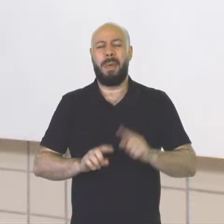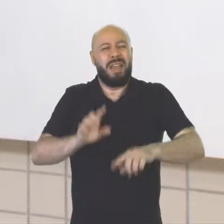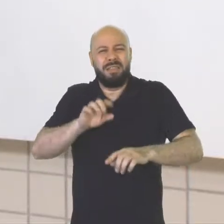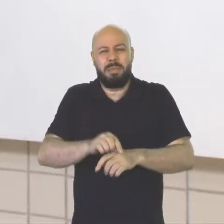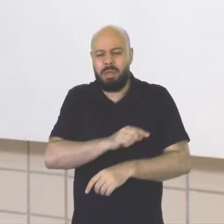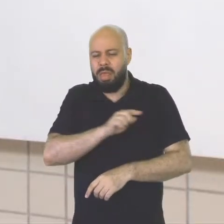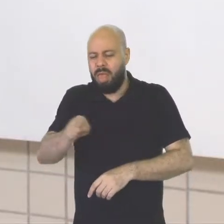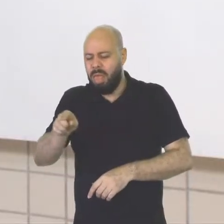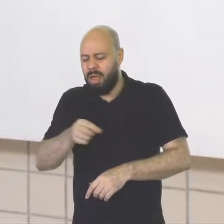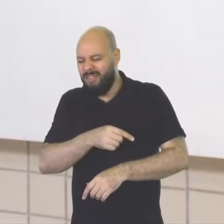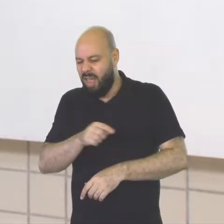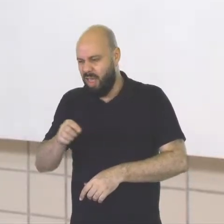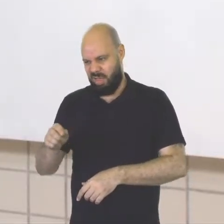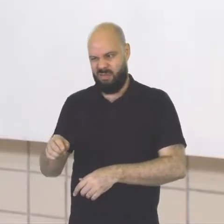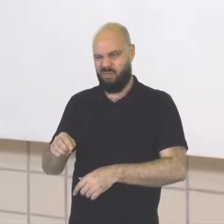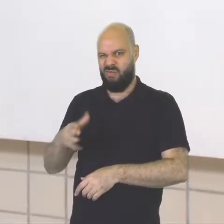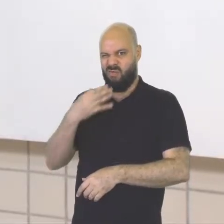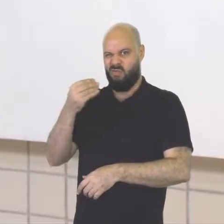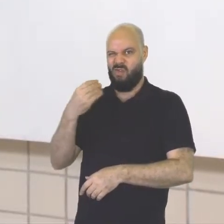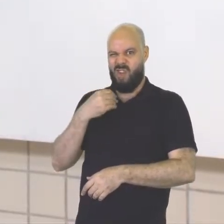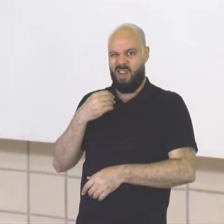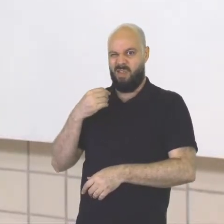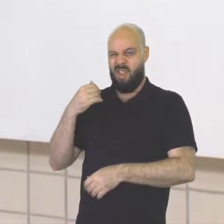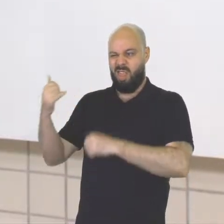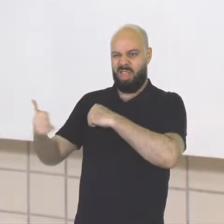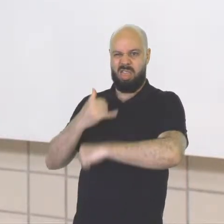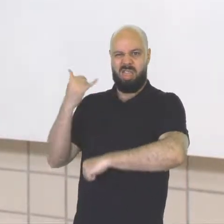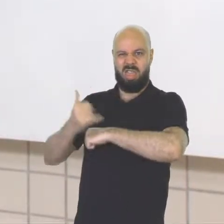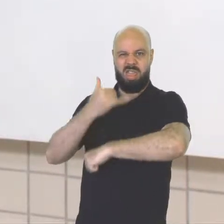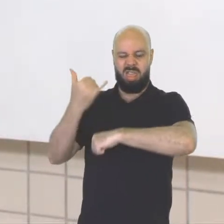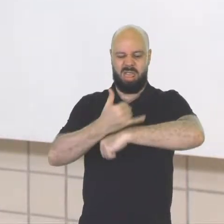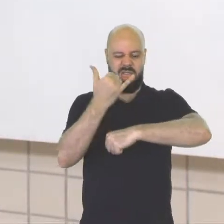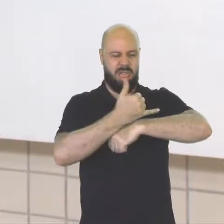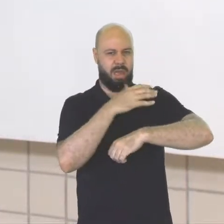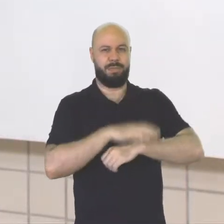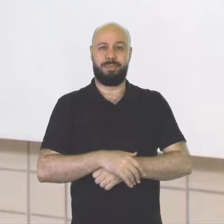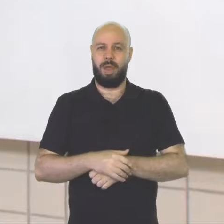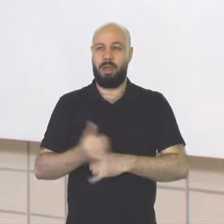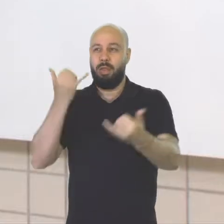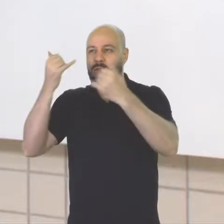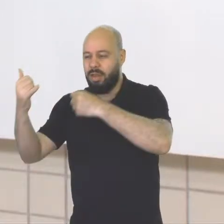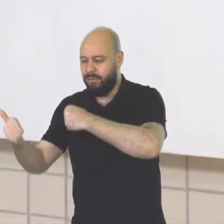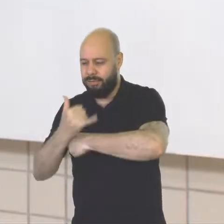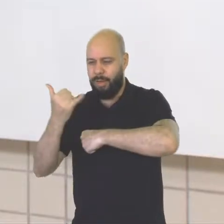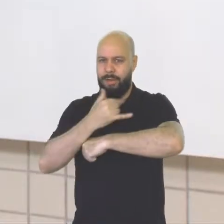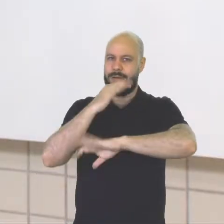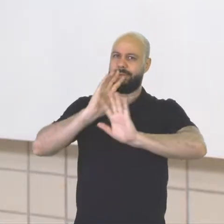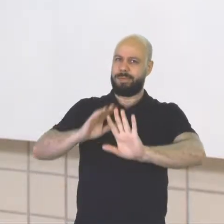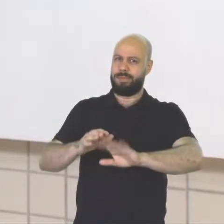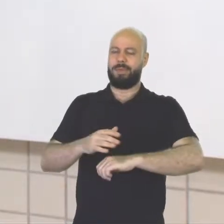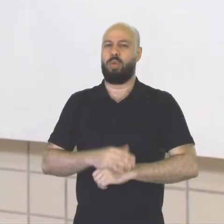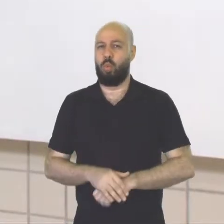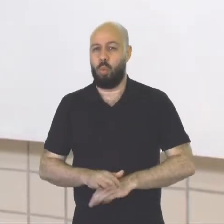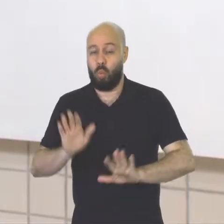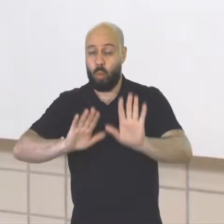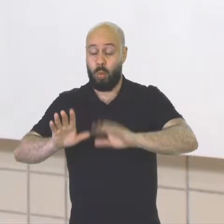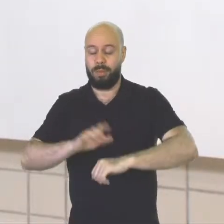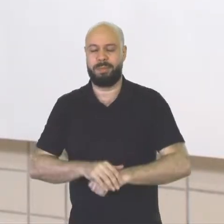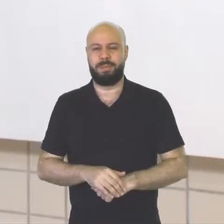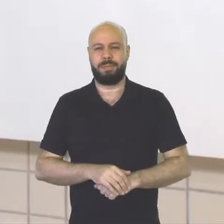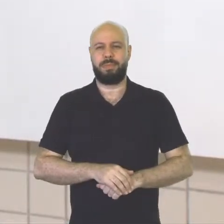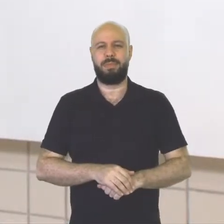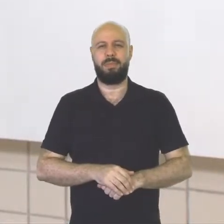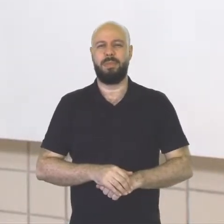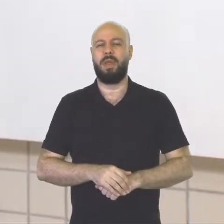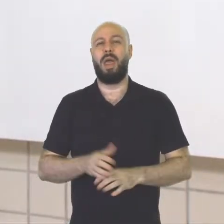onda do fake news e se deixar enganar, né? Ser enganado com notícias falsas, ok? Então, olha só, eu trouxe para vocês aqui um